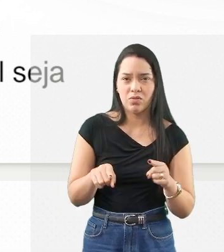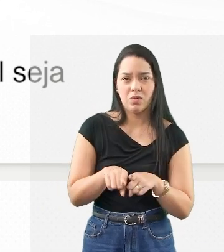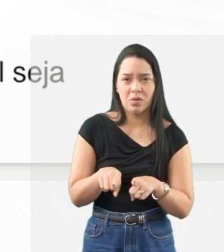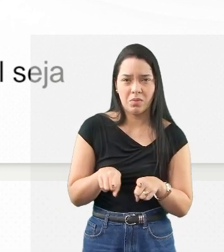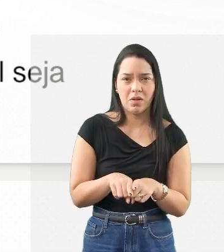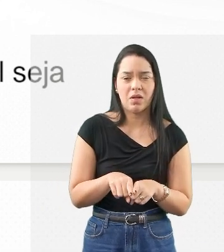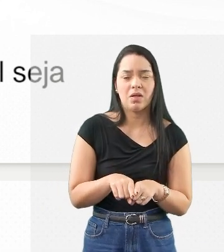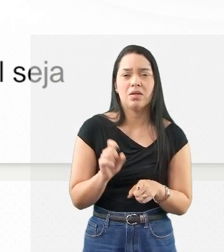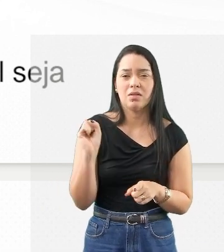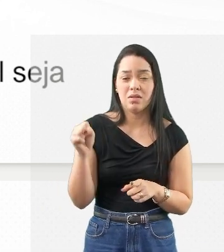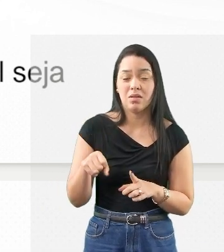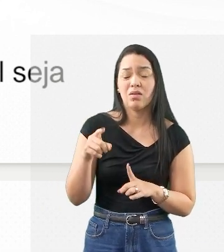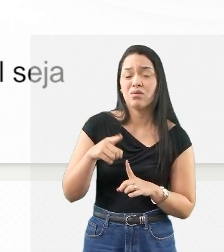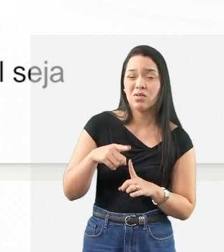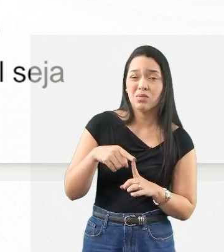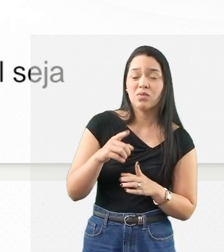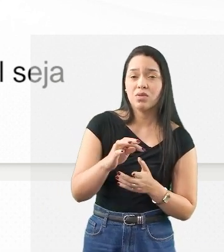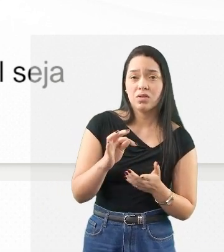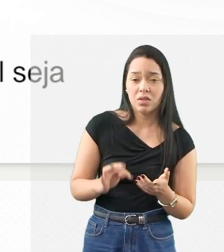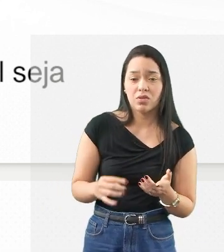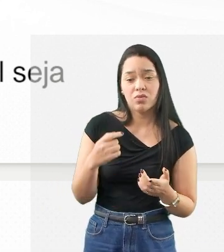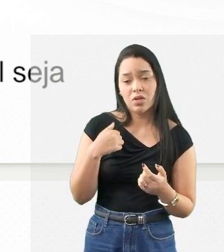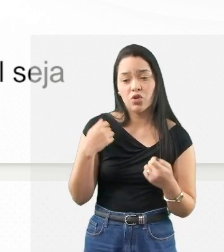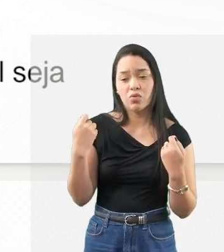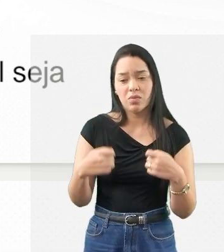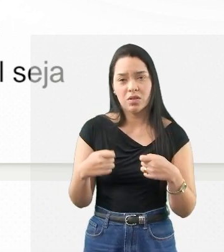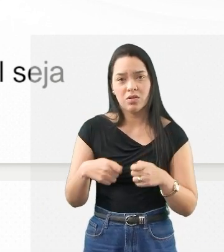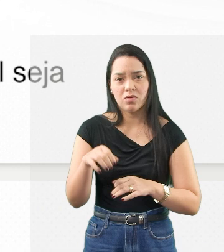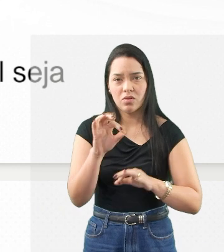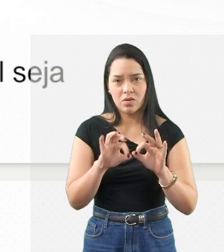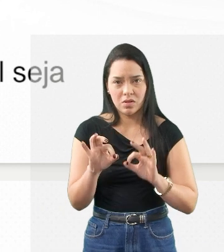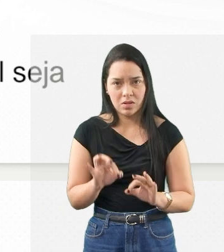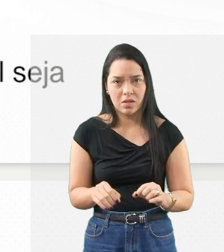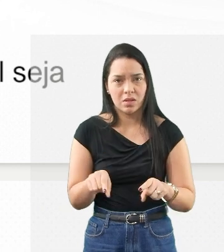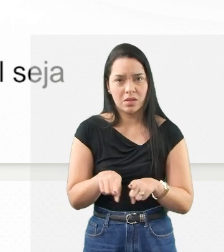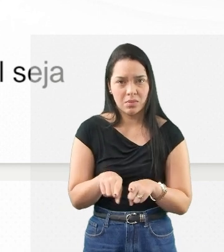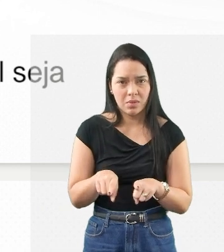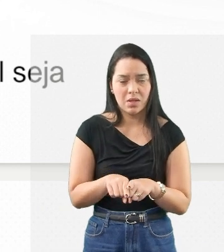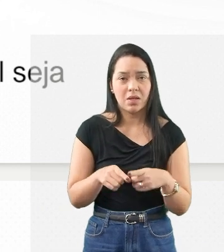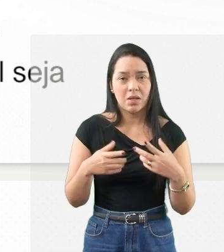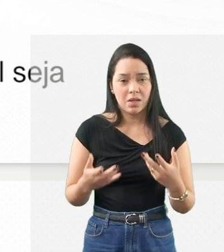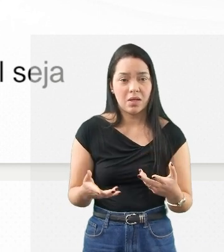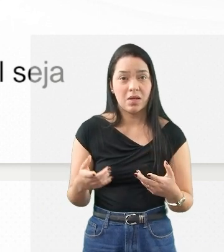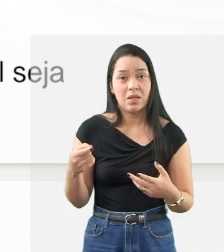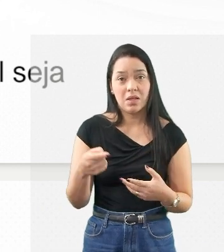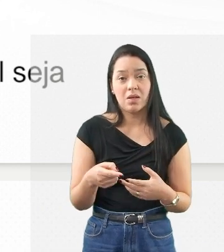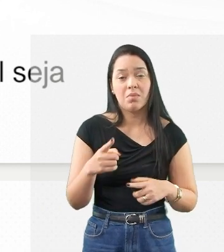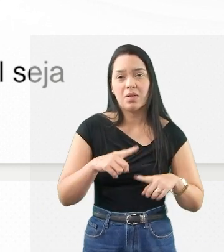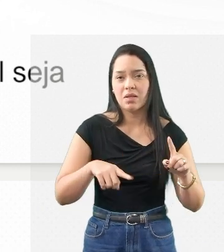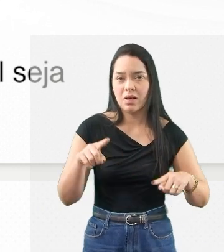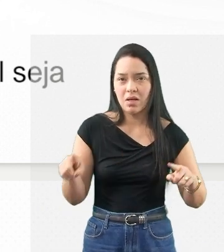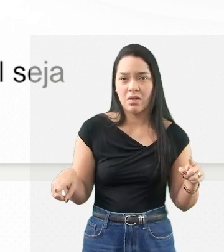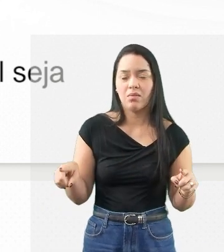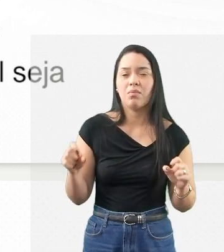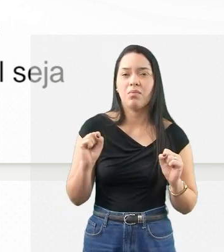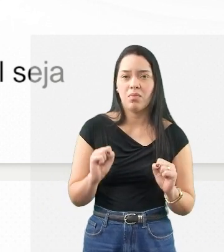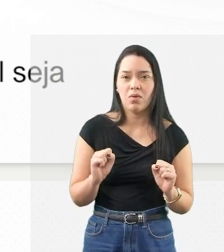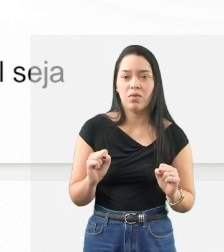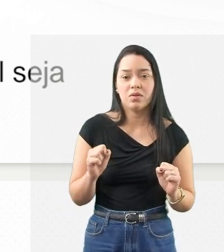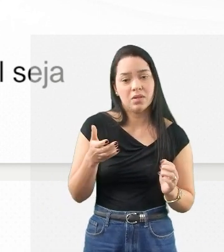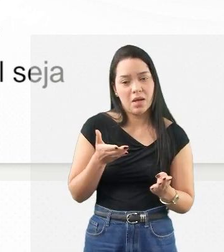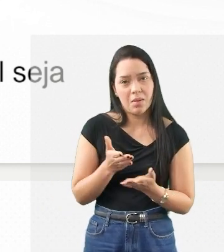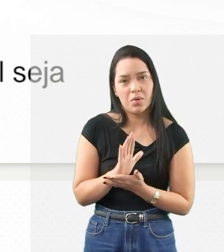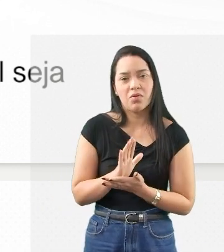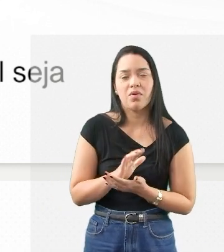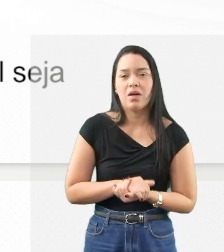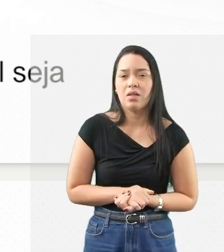folder também é um tipo de texto, eu preciso planejar a redação e garantir que o material seja revisado e